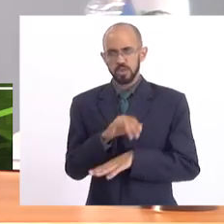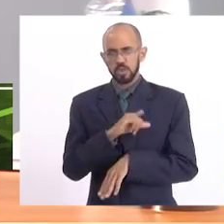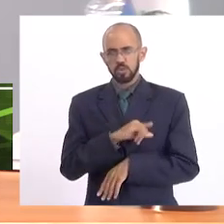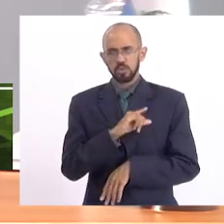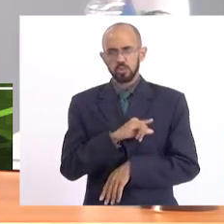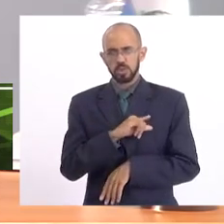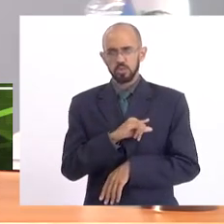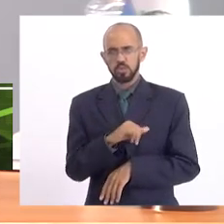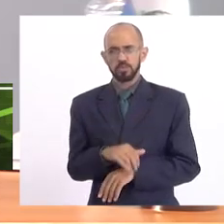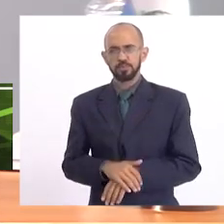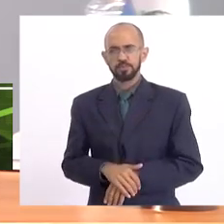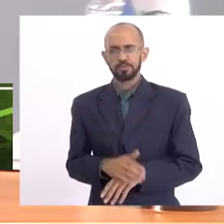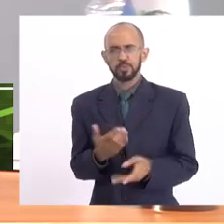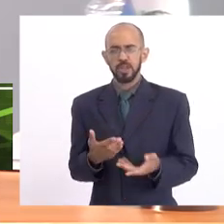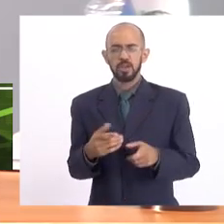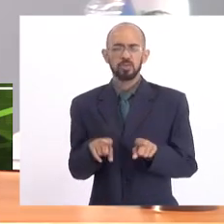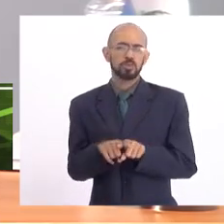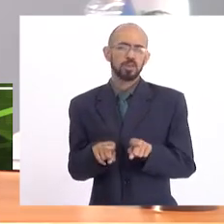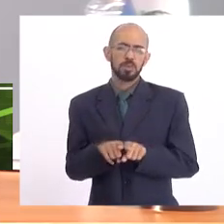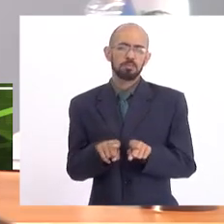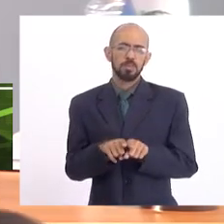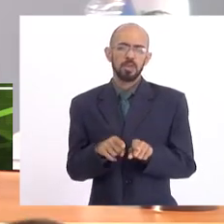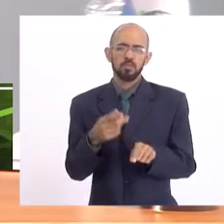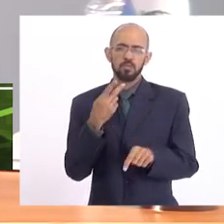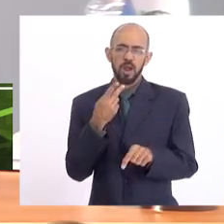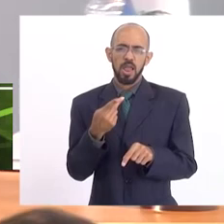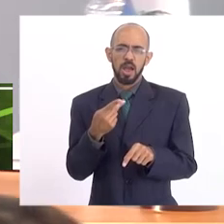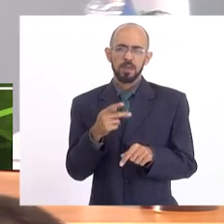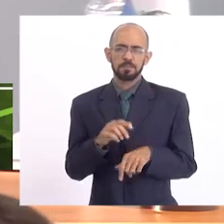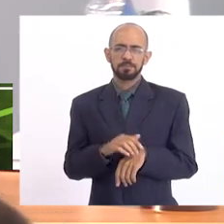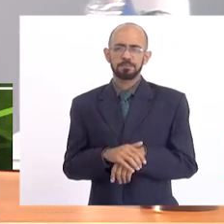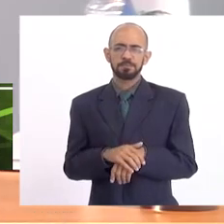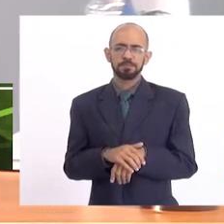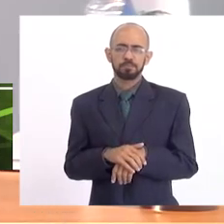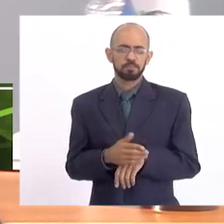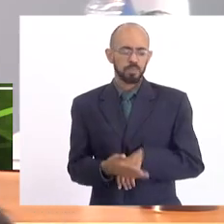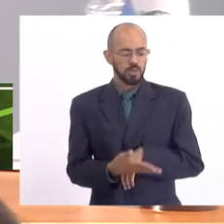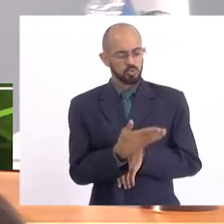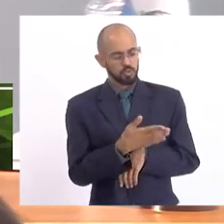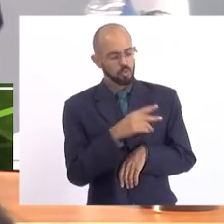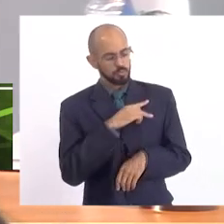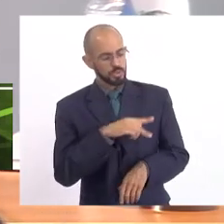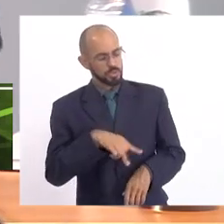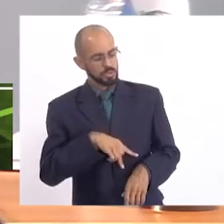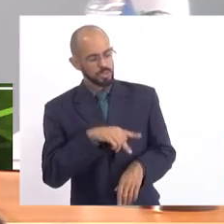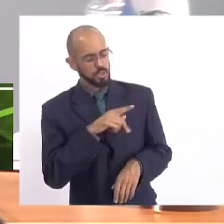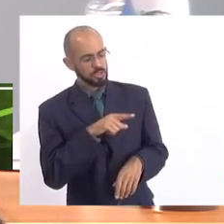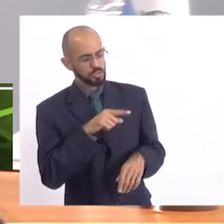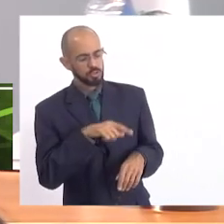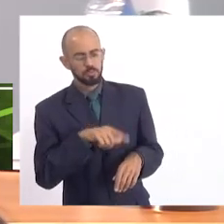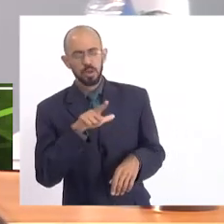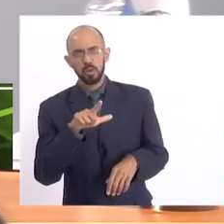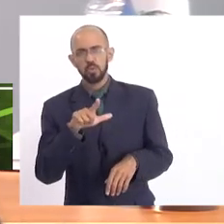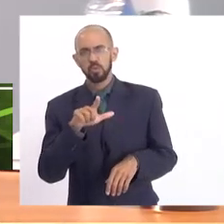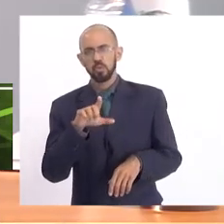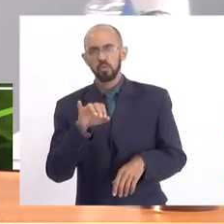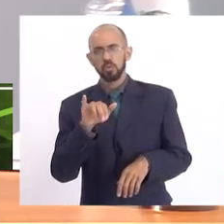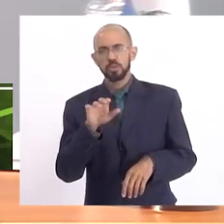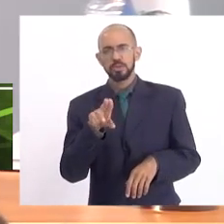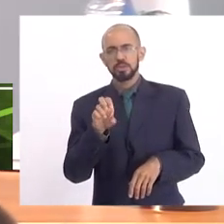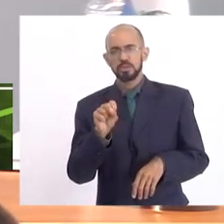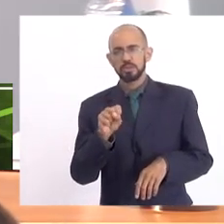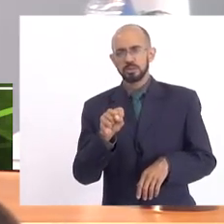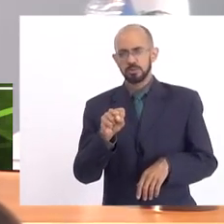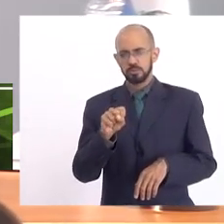Janeiro. E queria também externar para o senhor, presidente, deputado Luiz Martins, doutor Tiago e a todos,